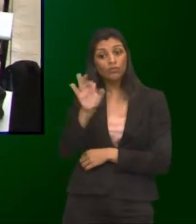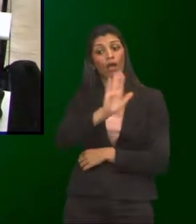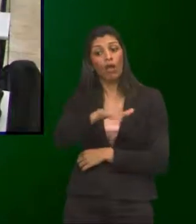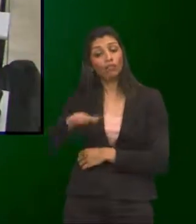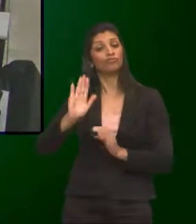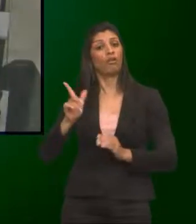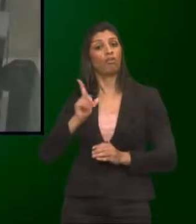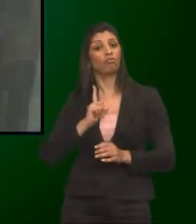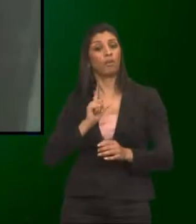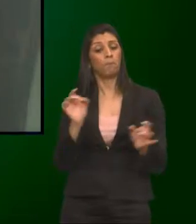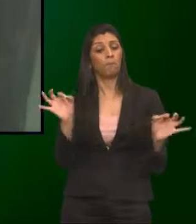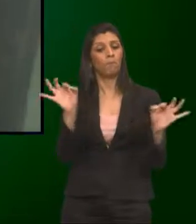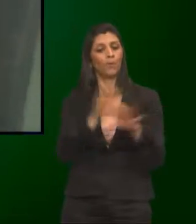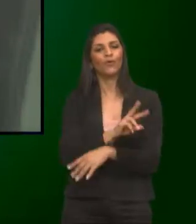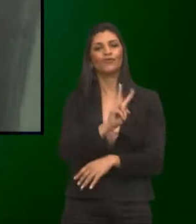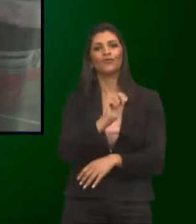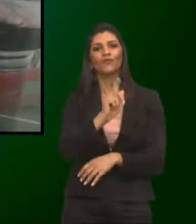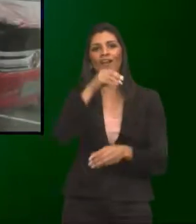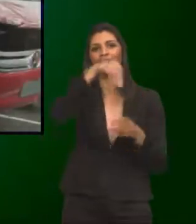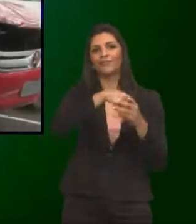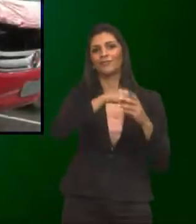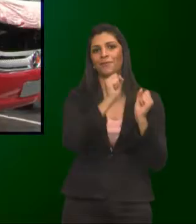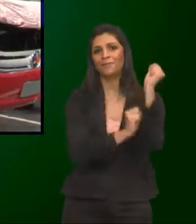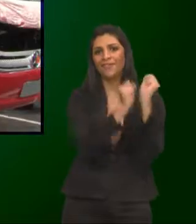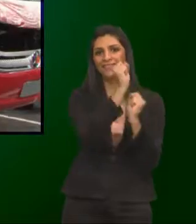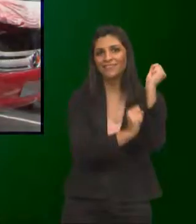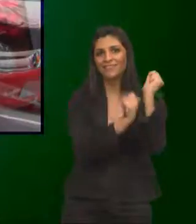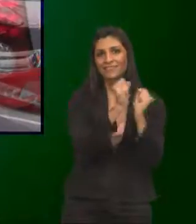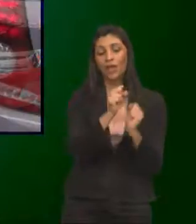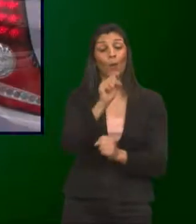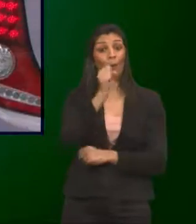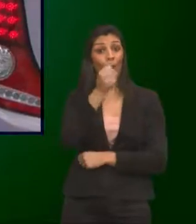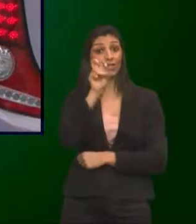89% dos alunos já estão inseridos no mercado de trabalho.